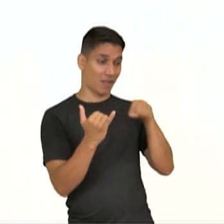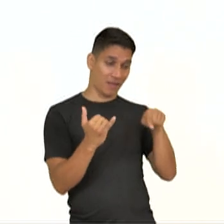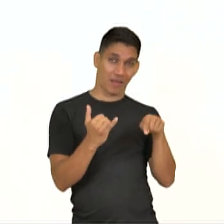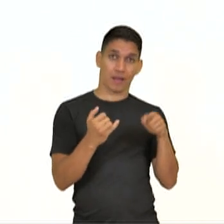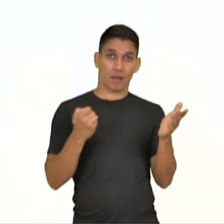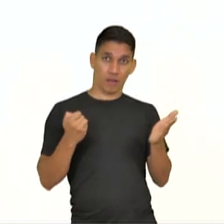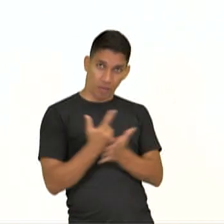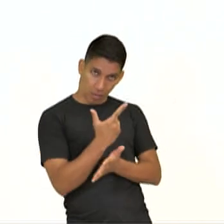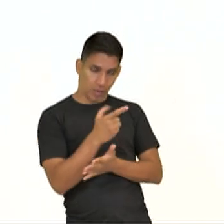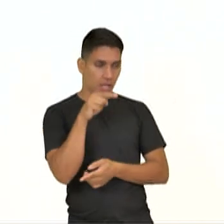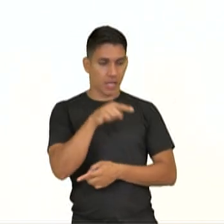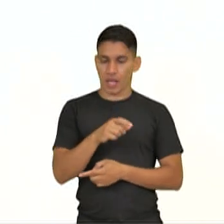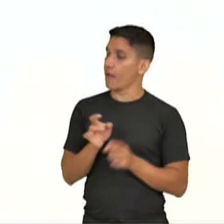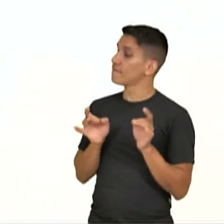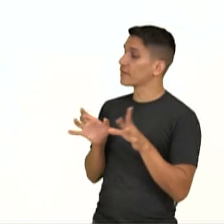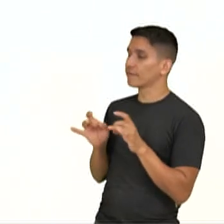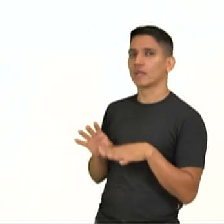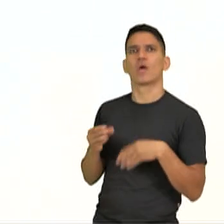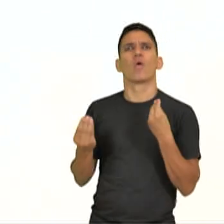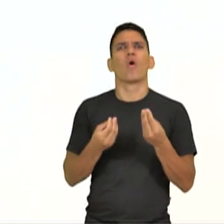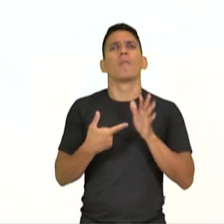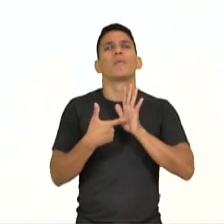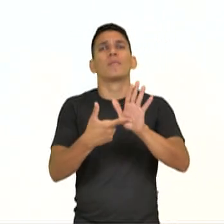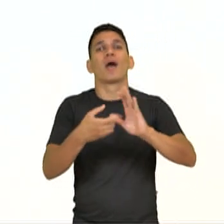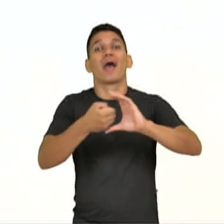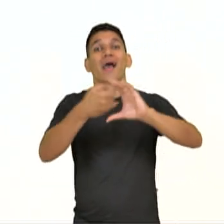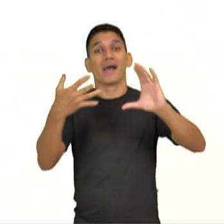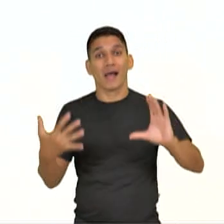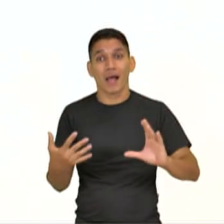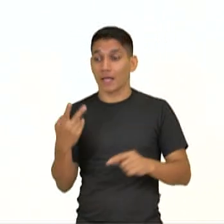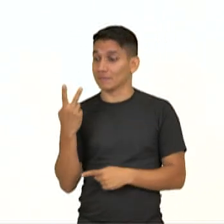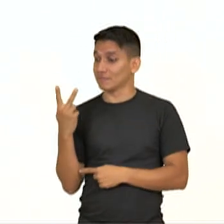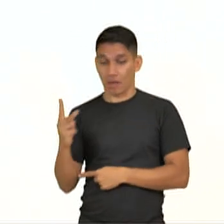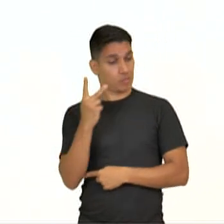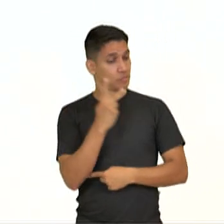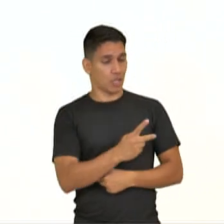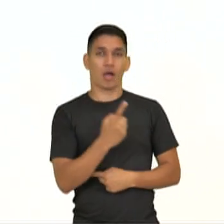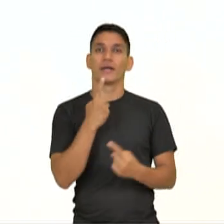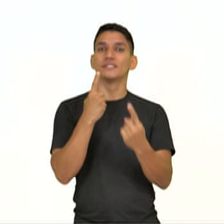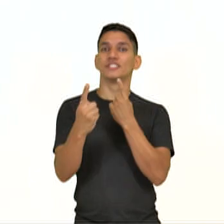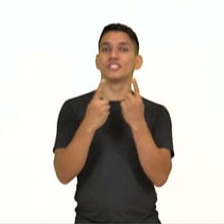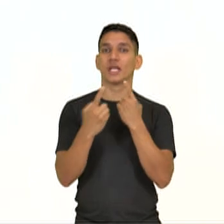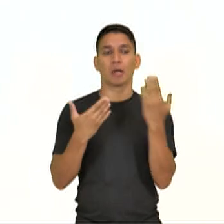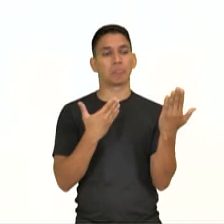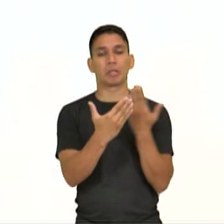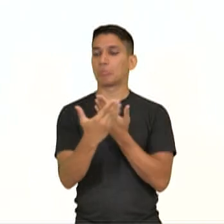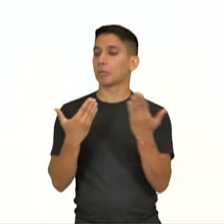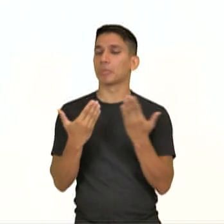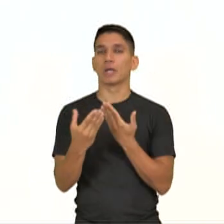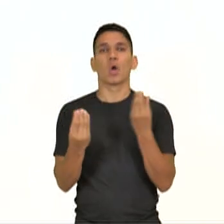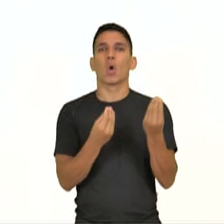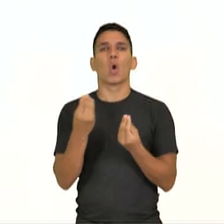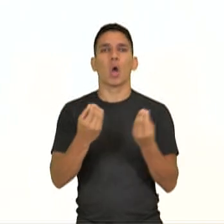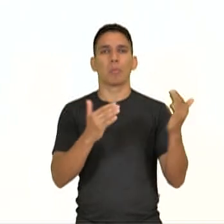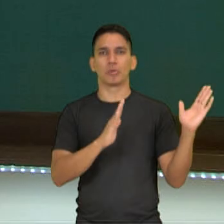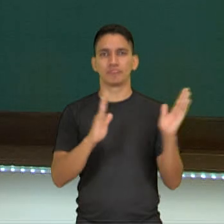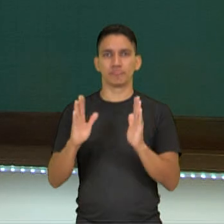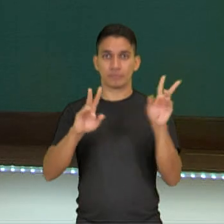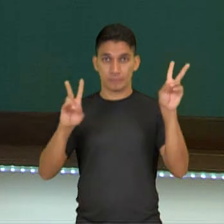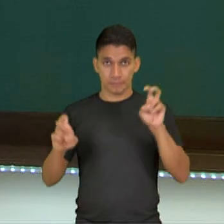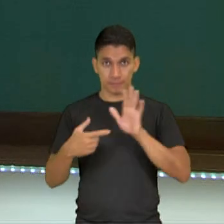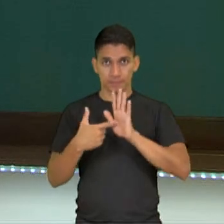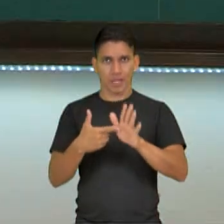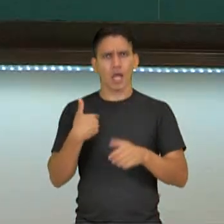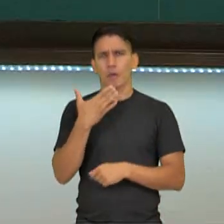vendedor. Caracterize os dois personagens por meio do diálogo entre eles nesse fragmento. Né? Então, eu vou pedir